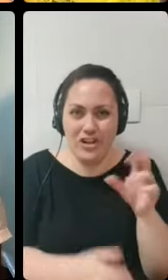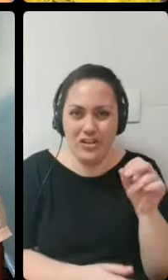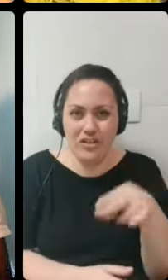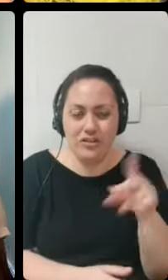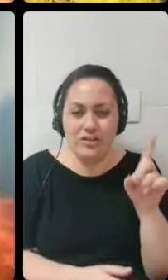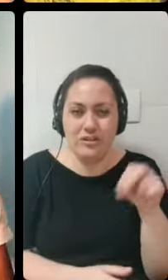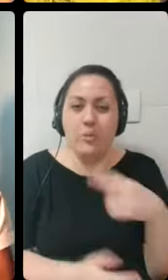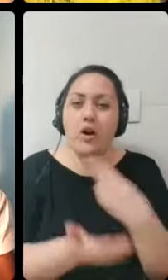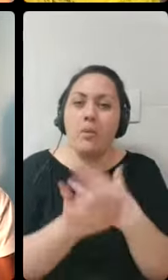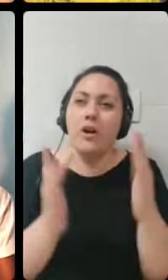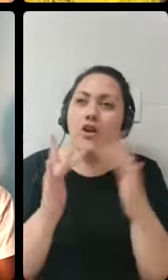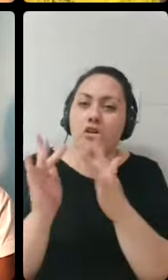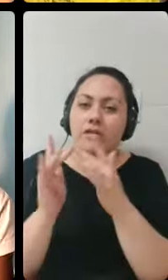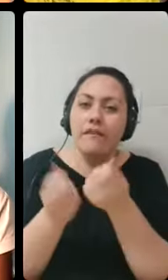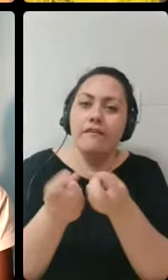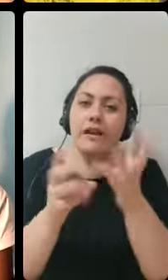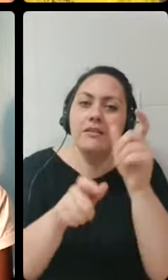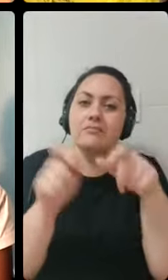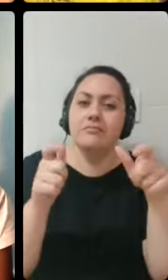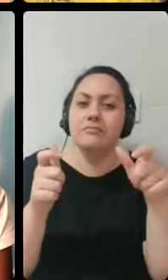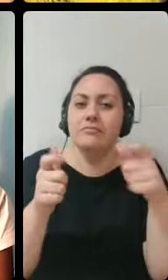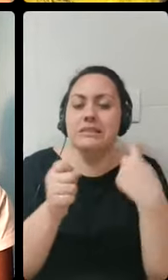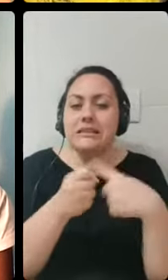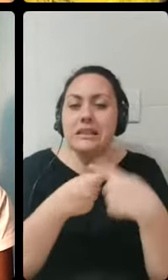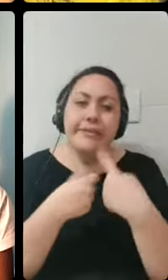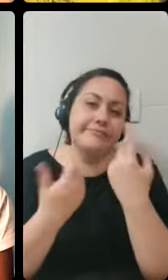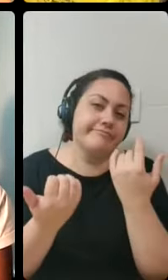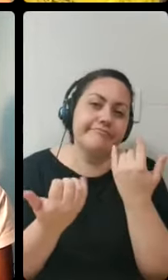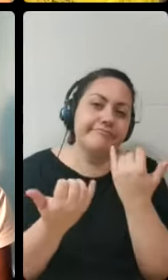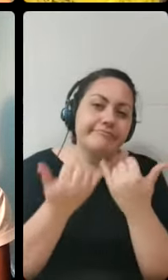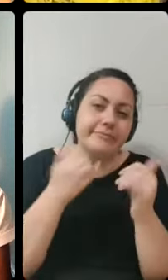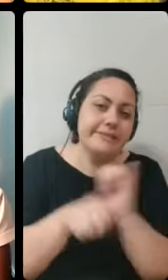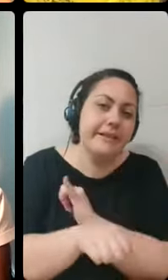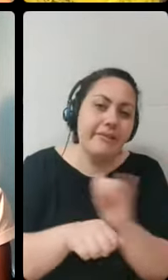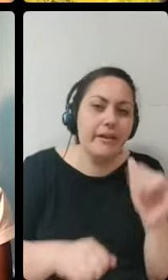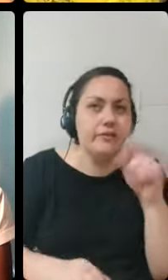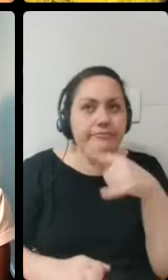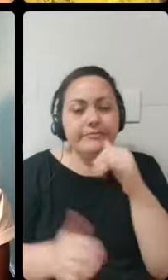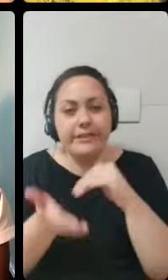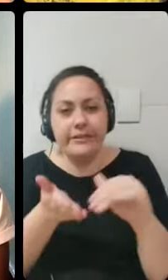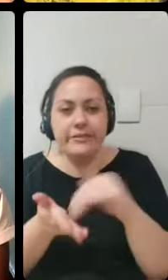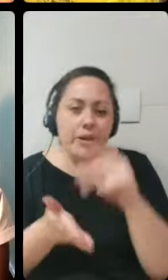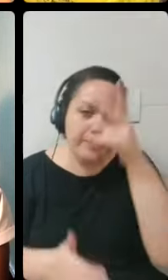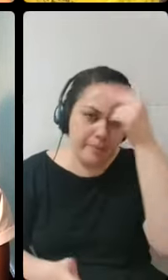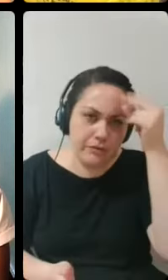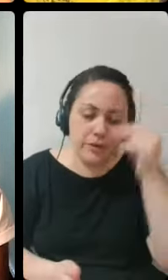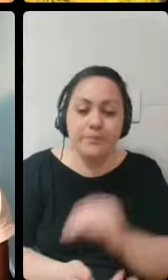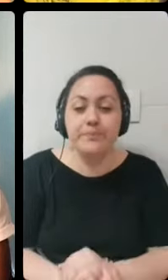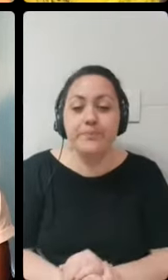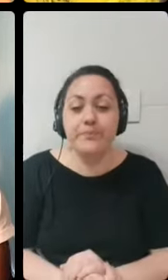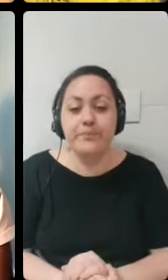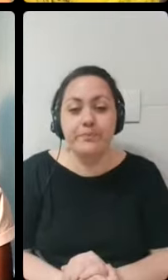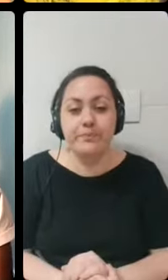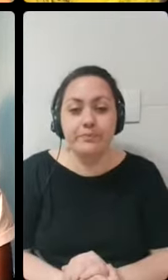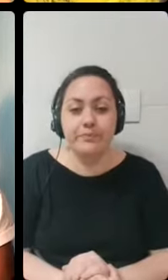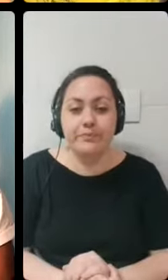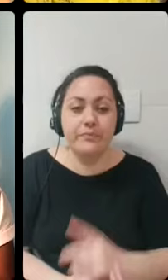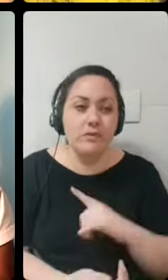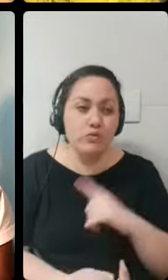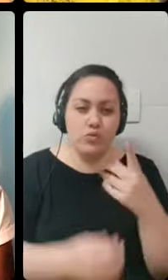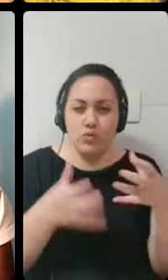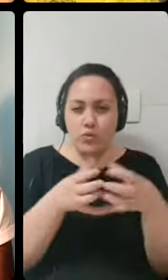estratégicas, assim. Secretário, prefeito, enfim. E aí teve um grupo, que era um grupo de idosos